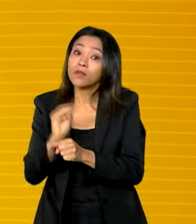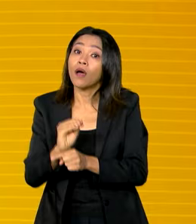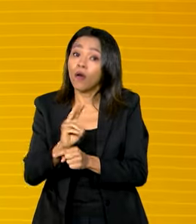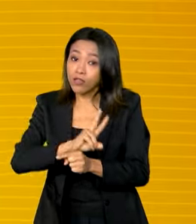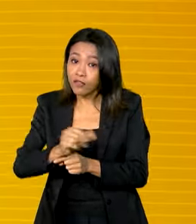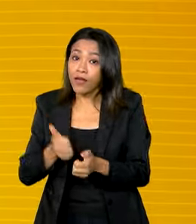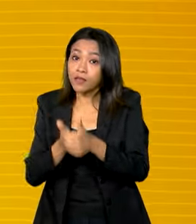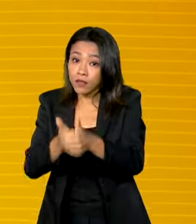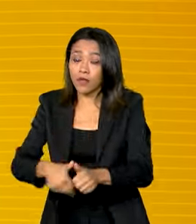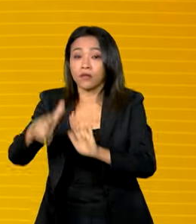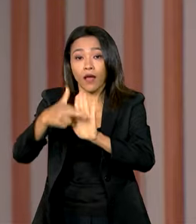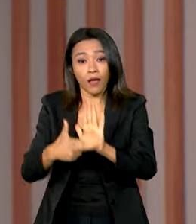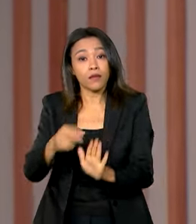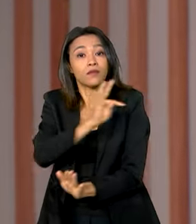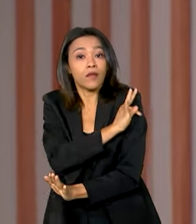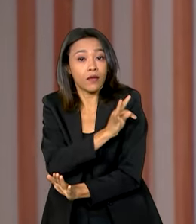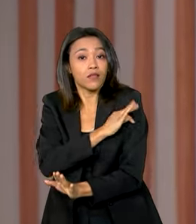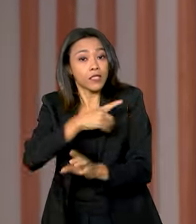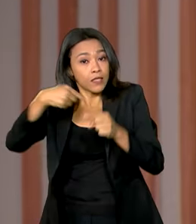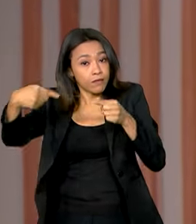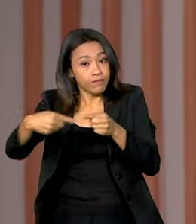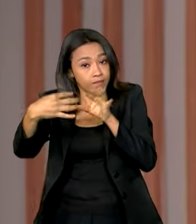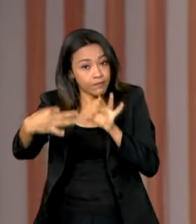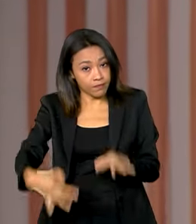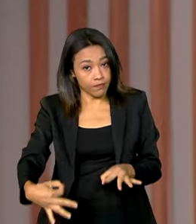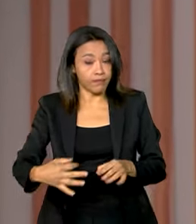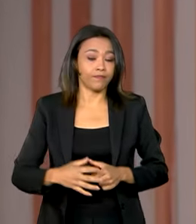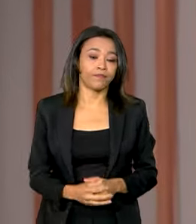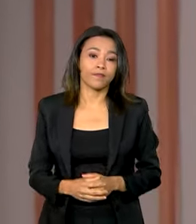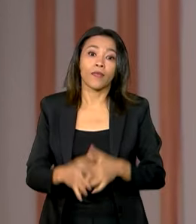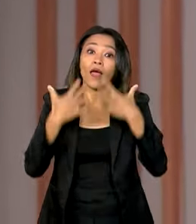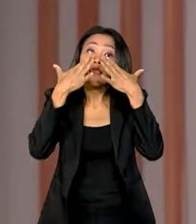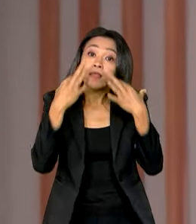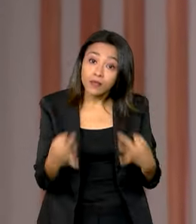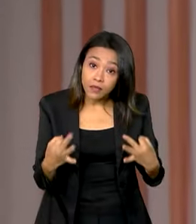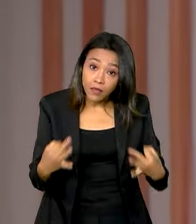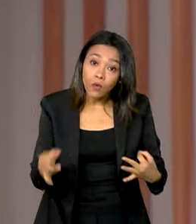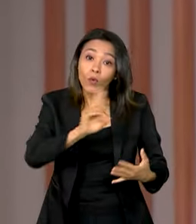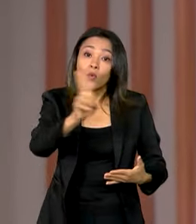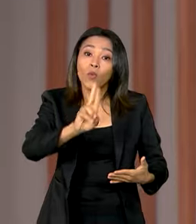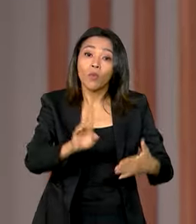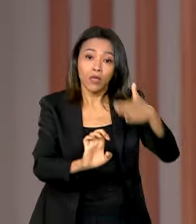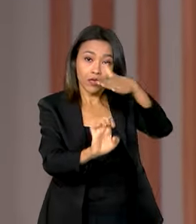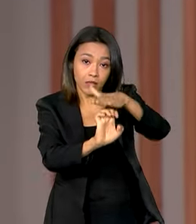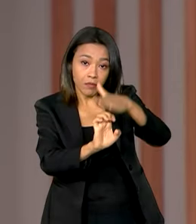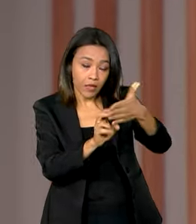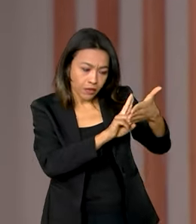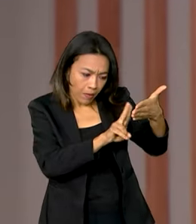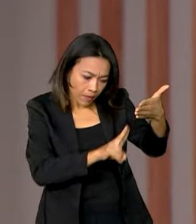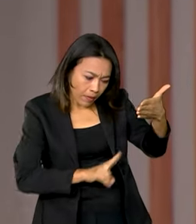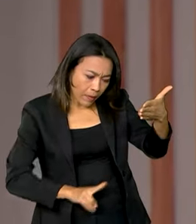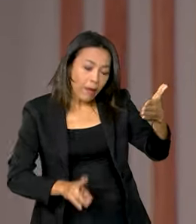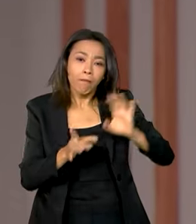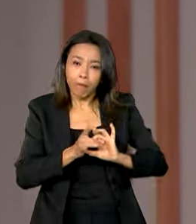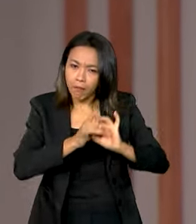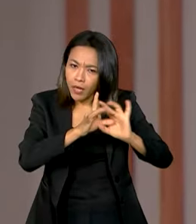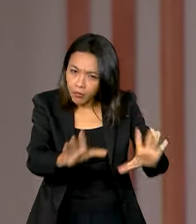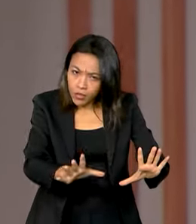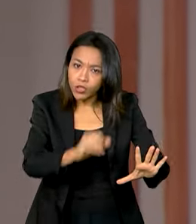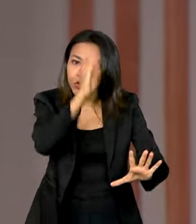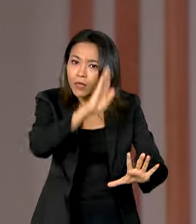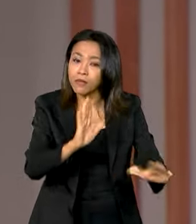técnicas mais adequadas atenção a lista com as bets autorizadas a operar no país até o fim do